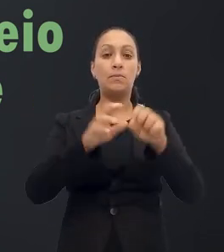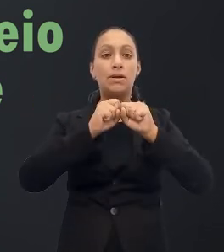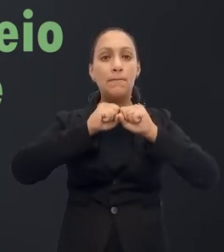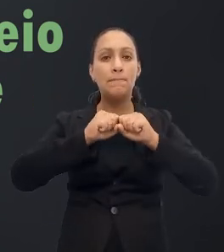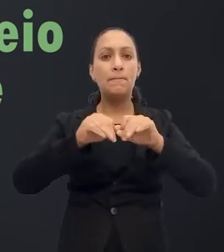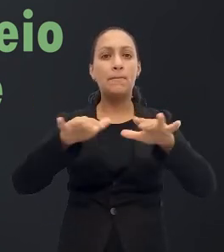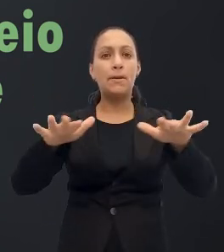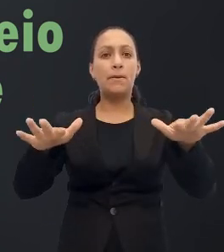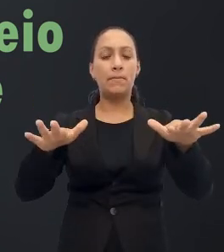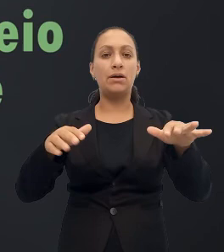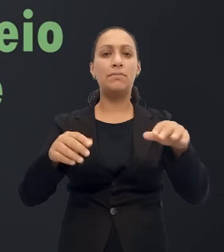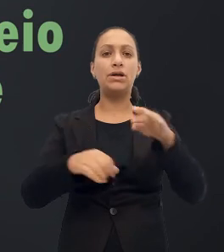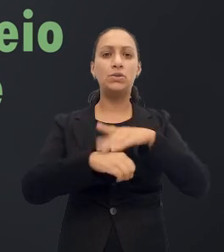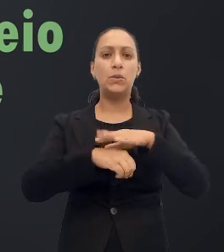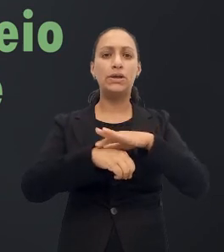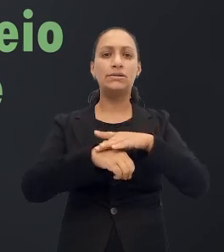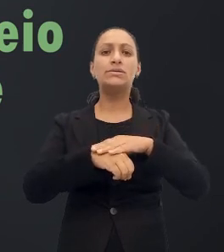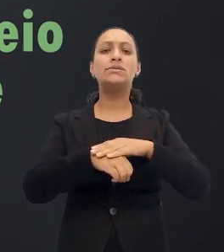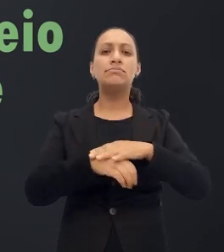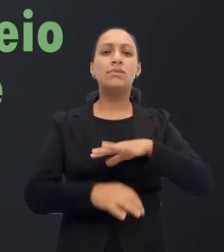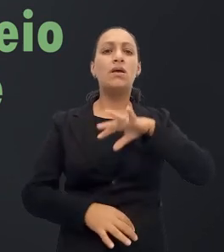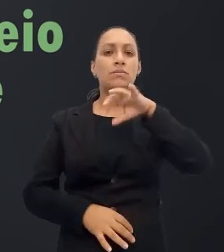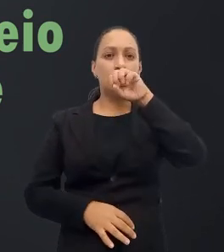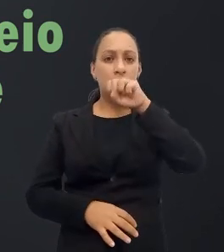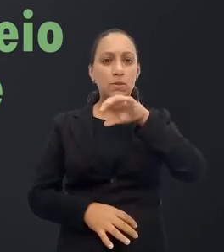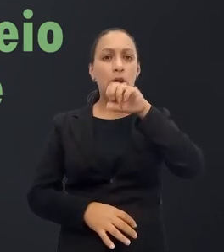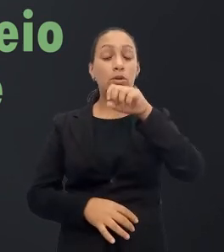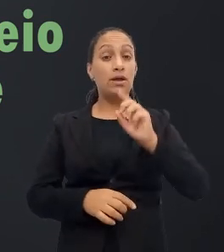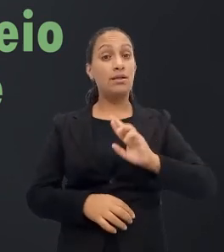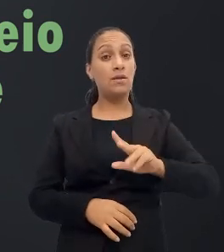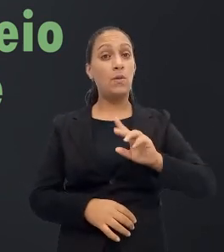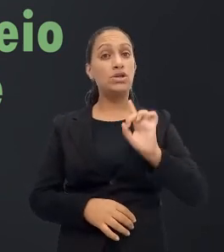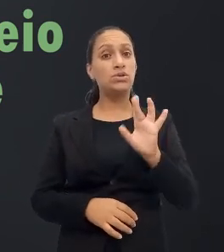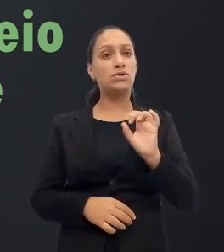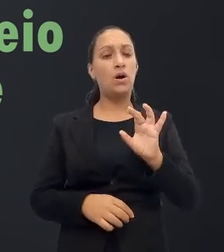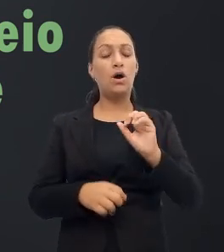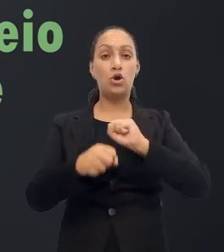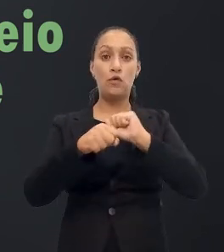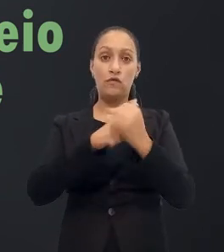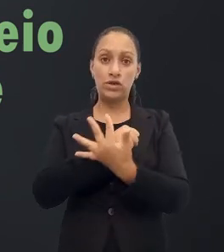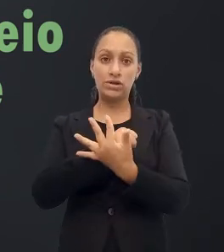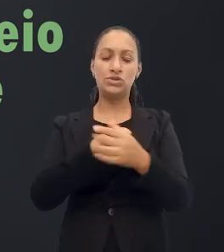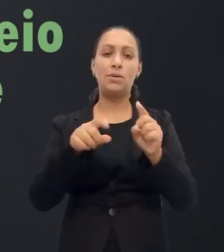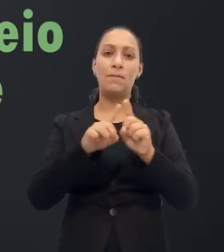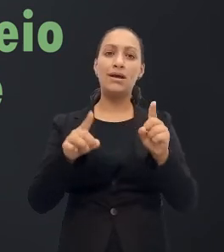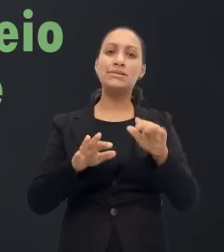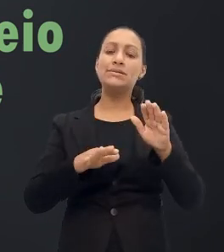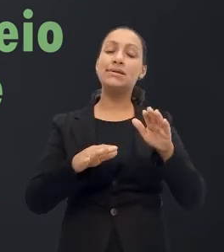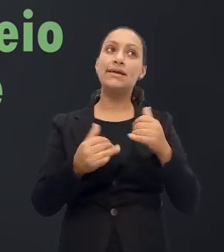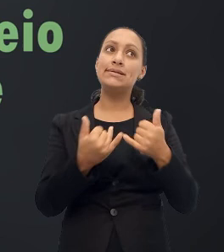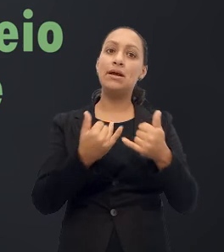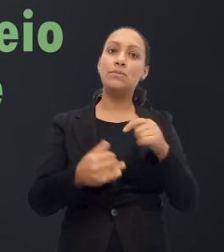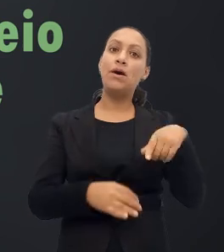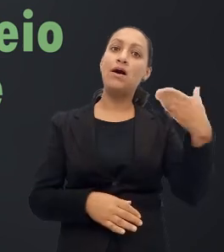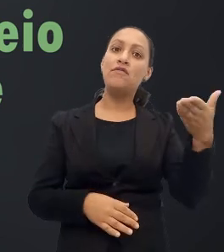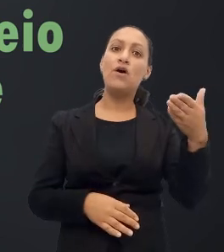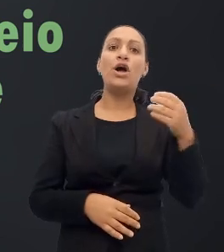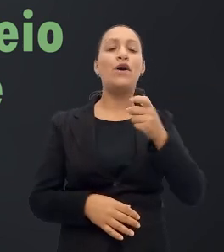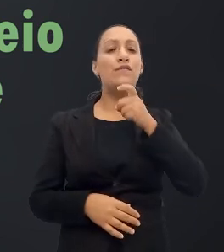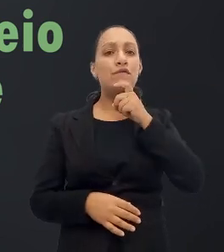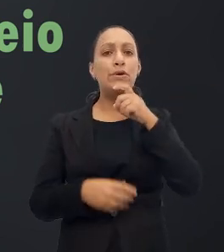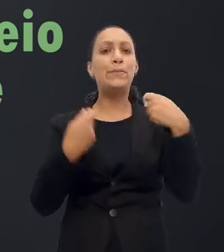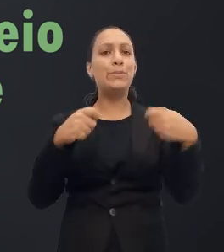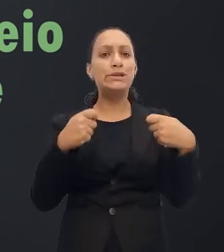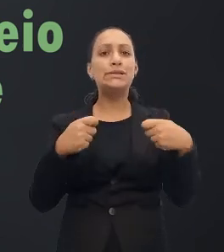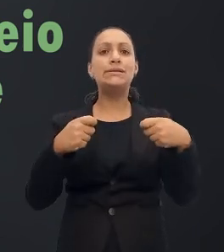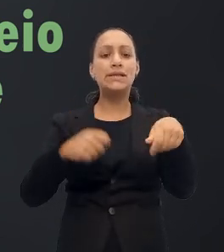de doenças respiratórias, não somente a Covid-19. Então, independente de estar frio lá fora, a gente precisa manter os ambientes